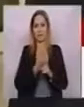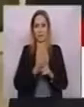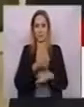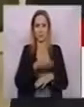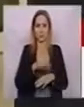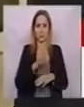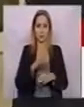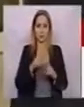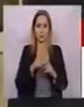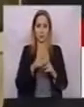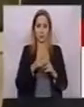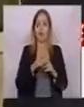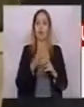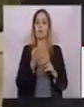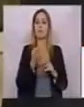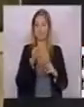que têm a ver com